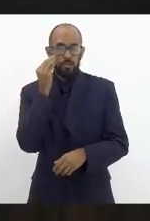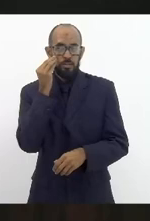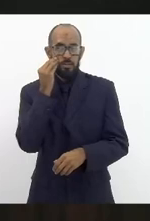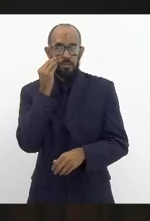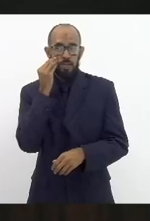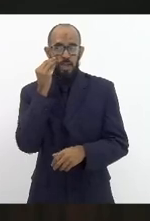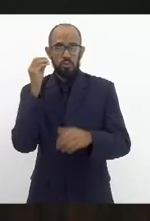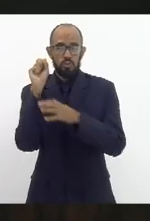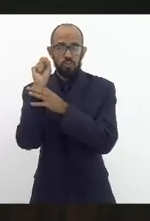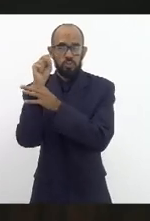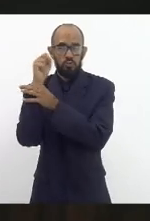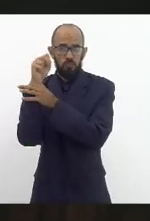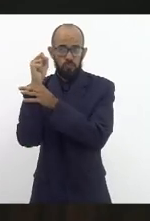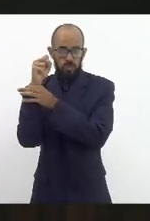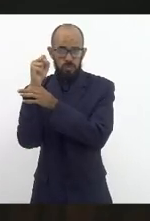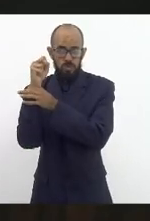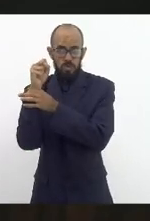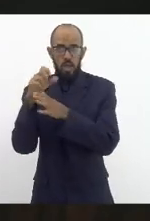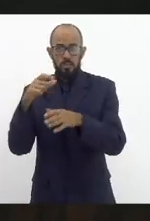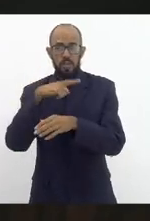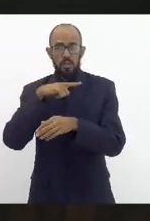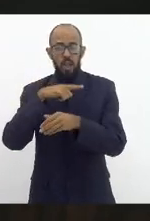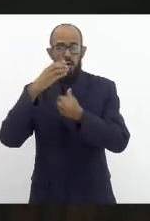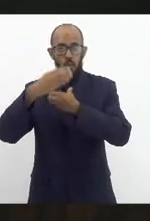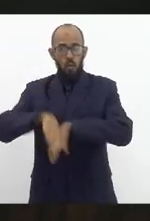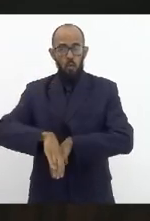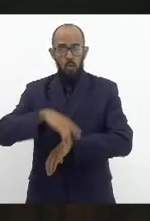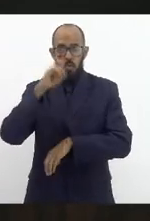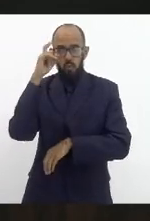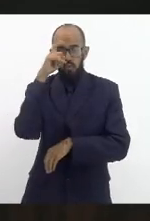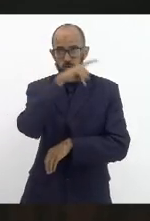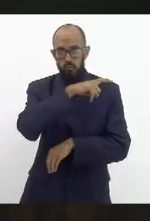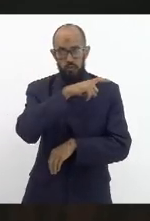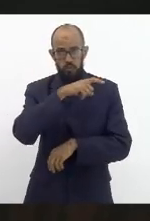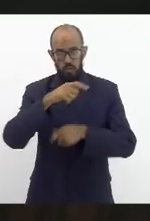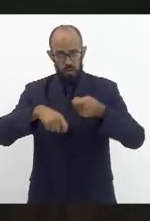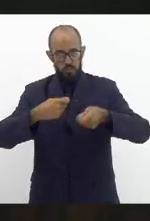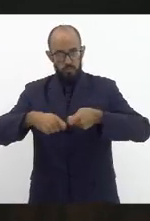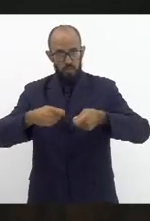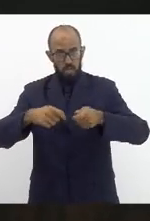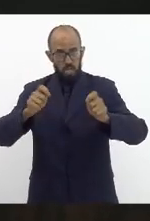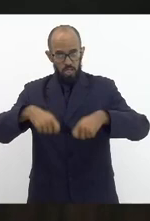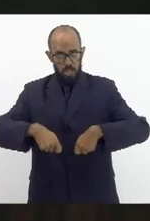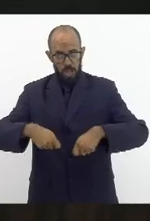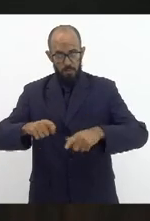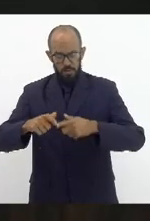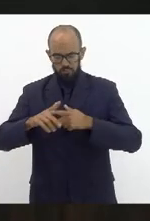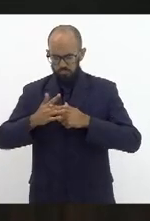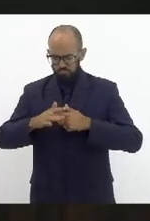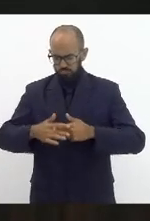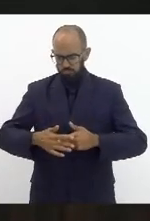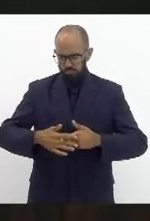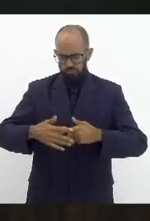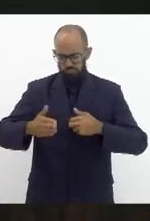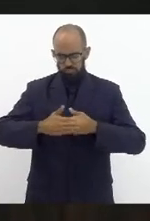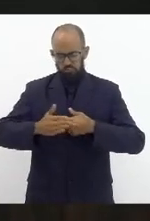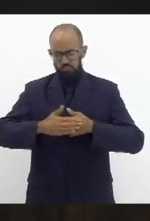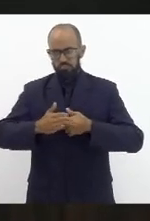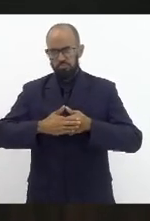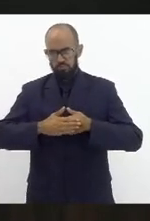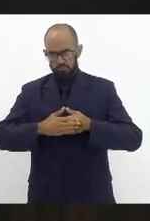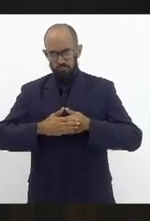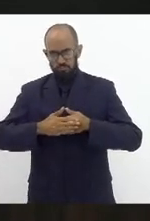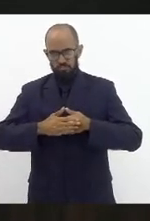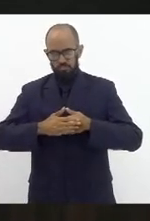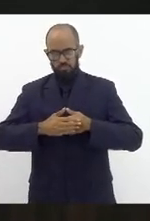aí você tem um concurso dificílimo, e a administração pode rever seus atos pelo princípio da autotutela, que ela